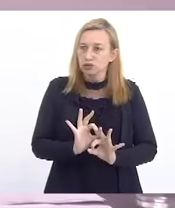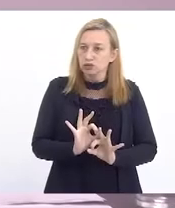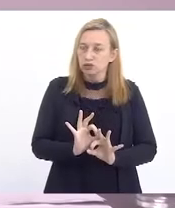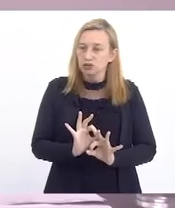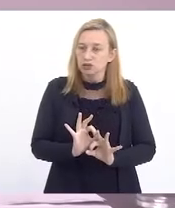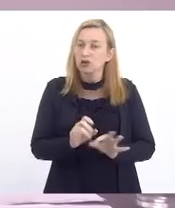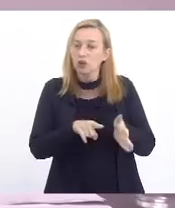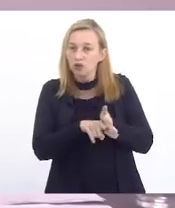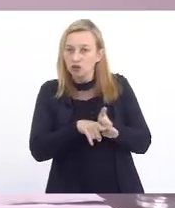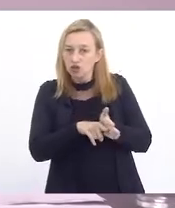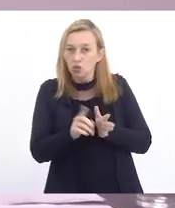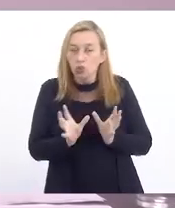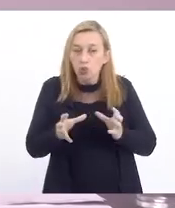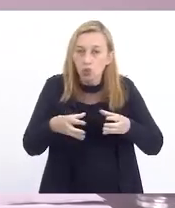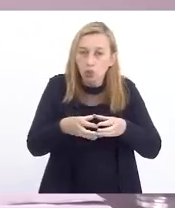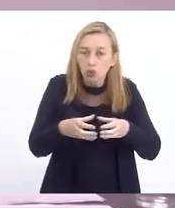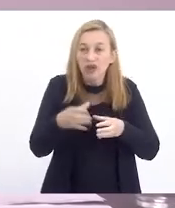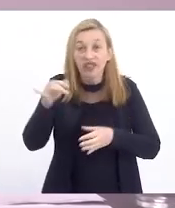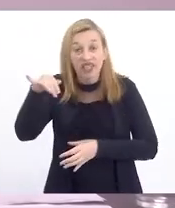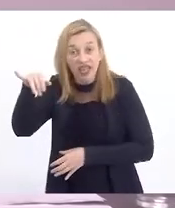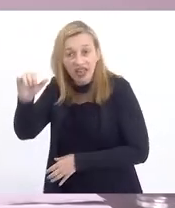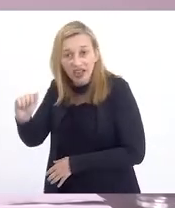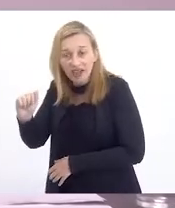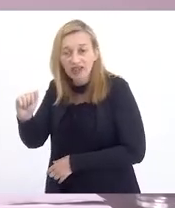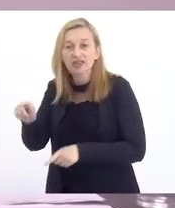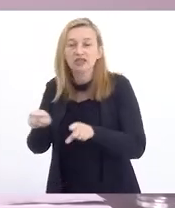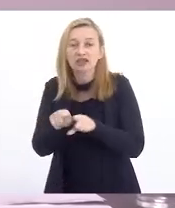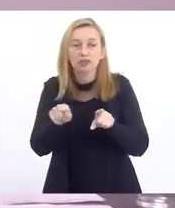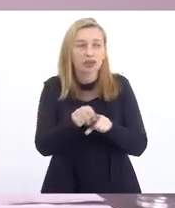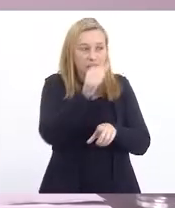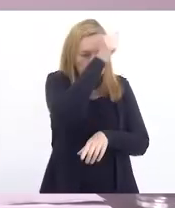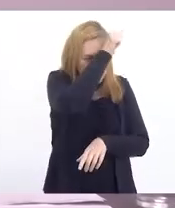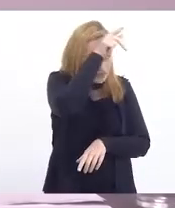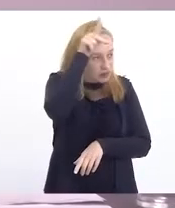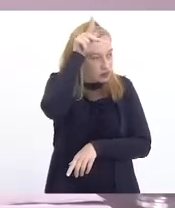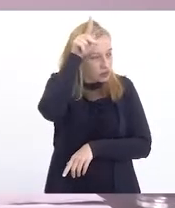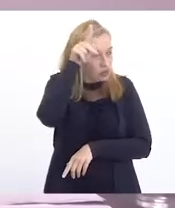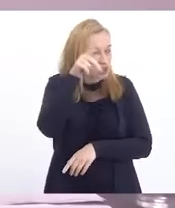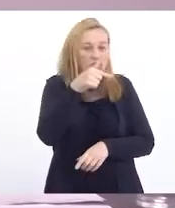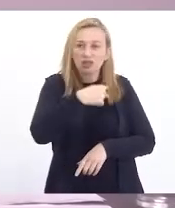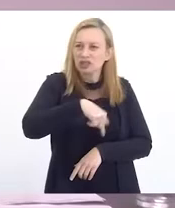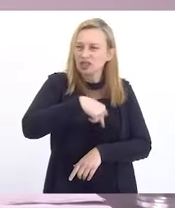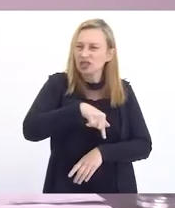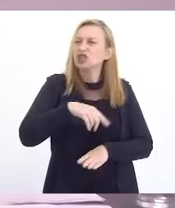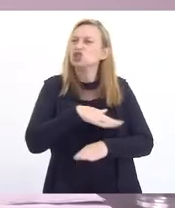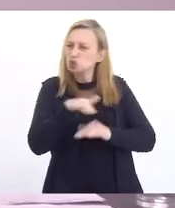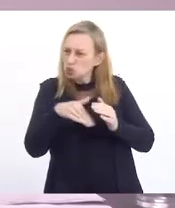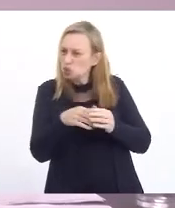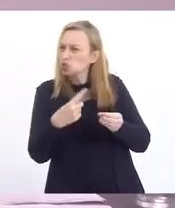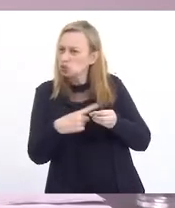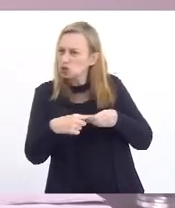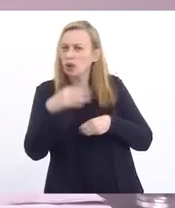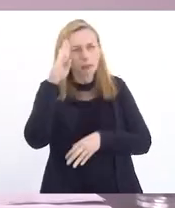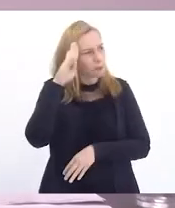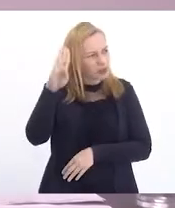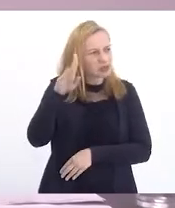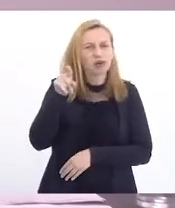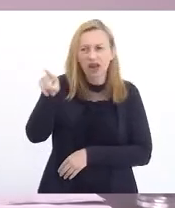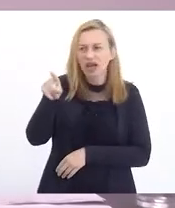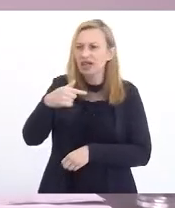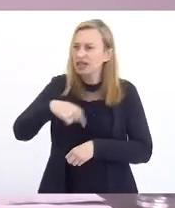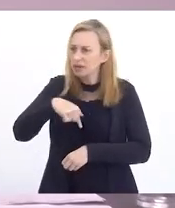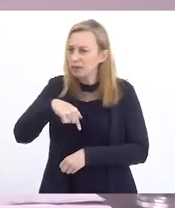essa fiscalização em conjunto entre o INEA e a Prefeitura de Queimados, de todos os municípios, principalmente daquela região de